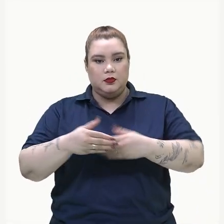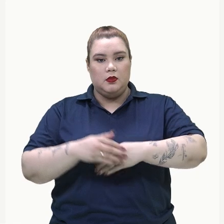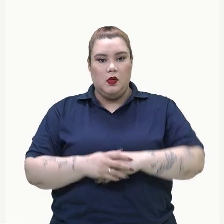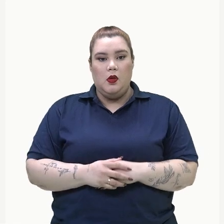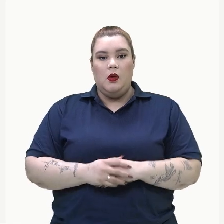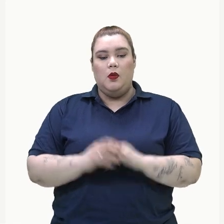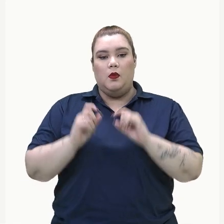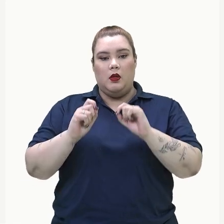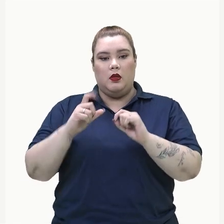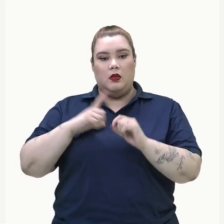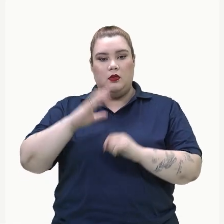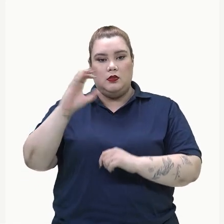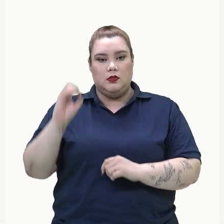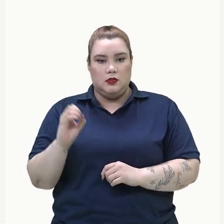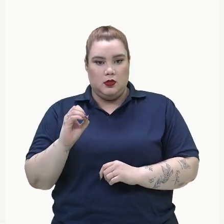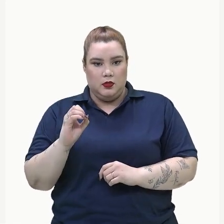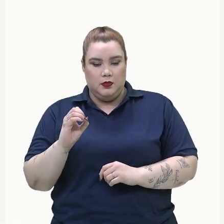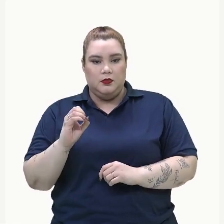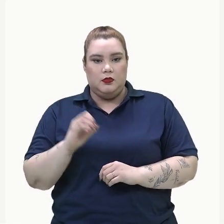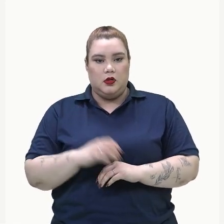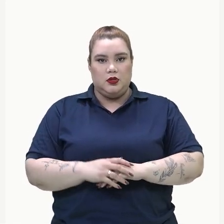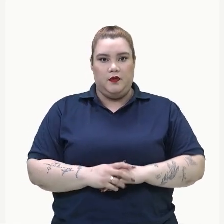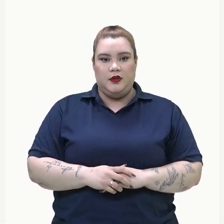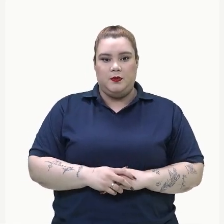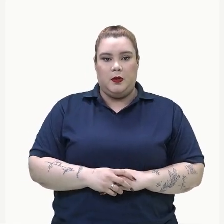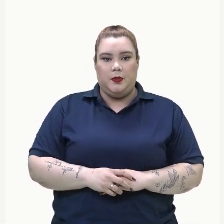mais 0. Tá?